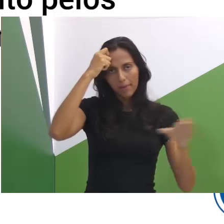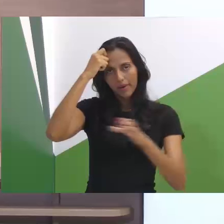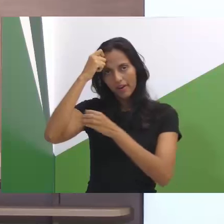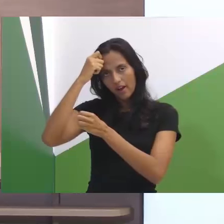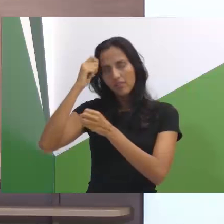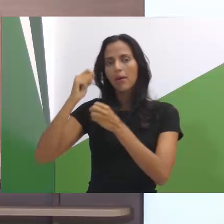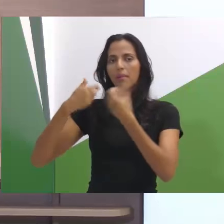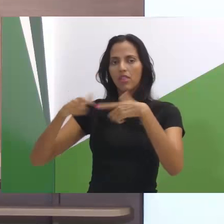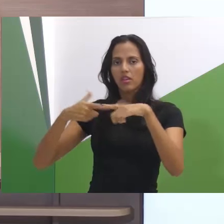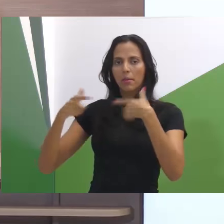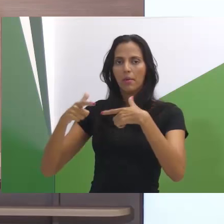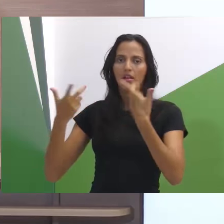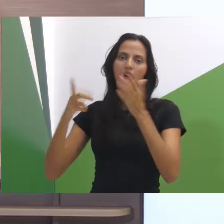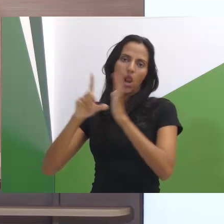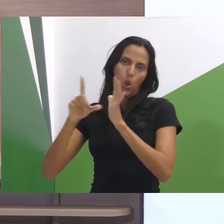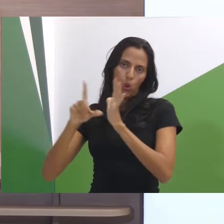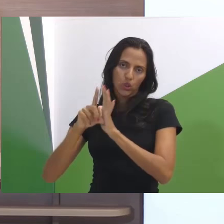pouco. Correto?